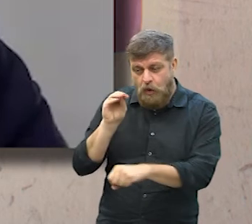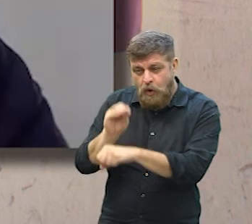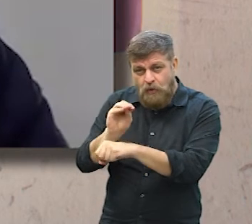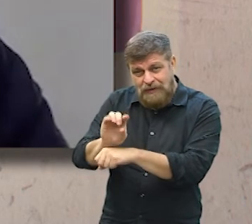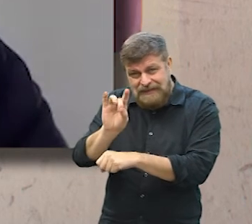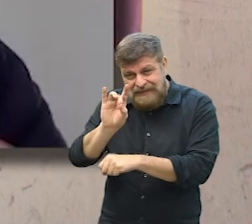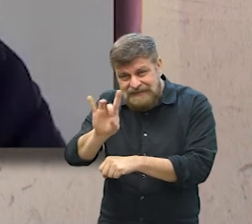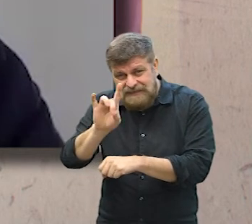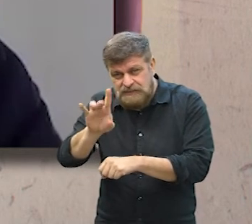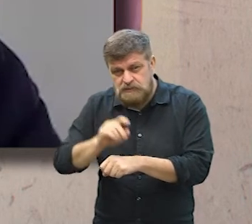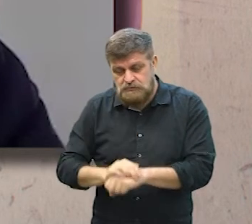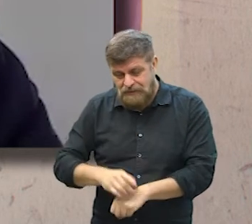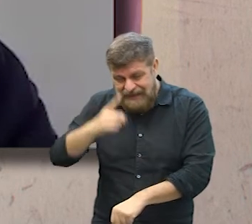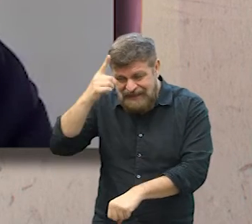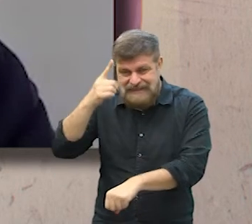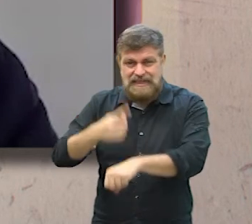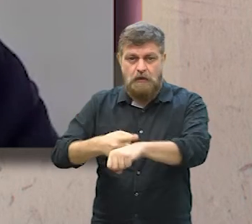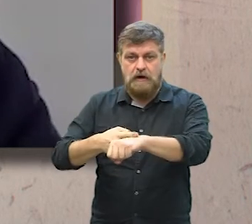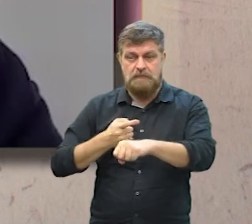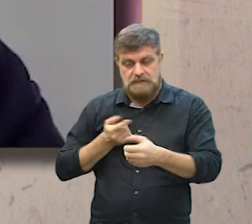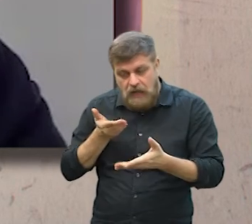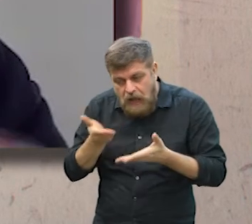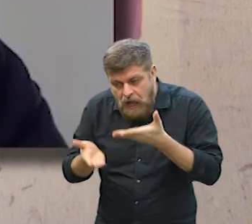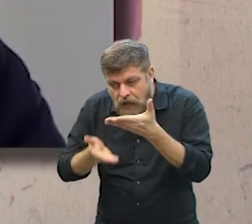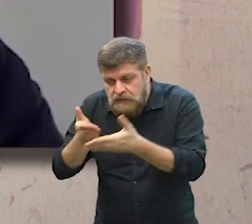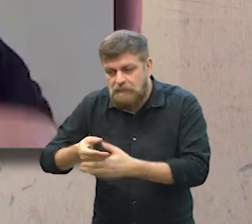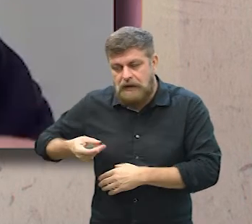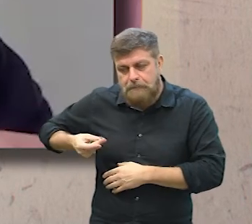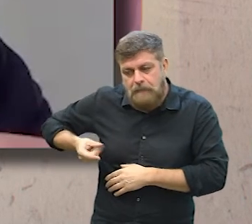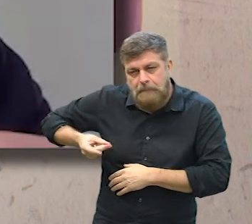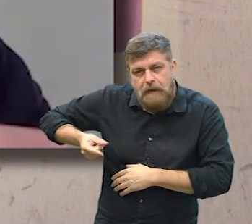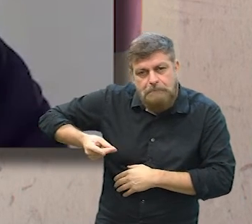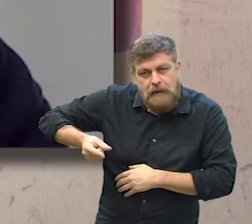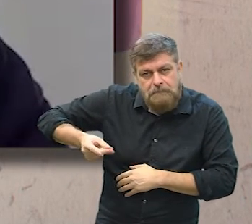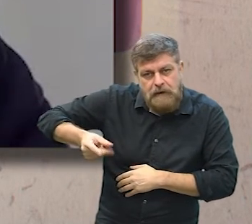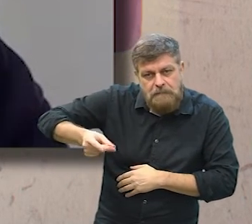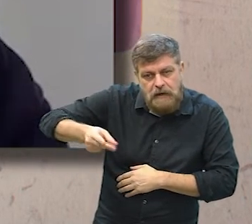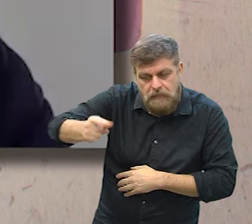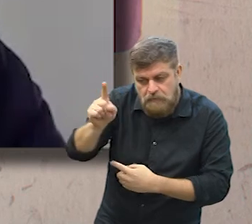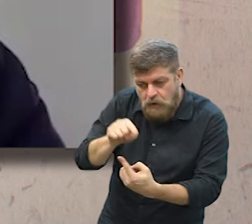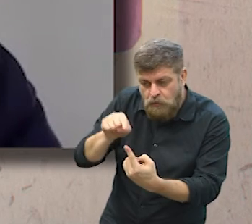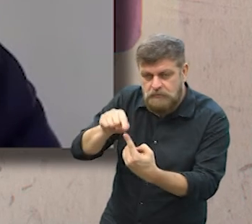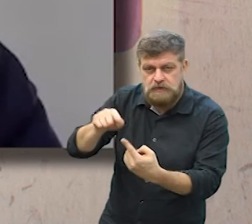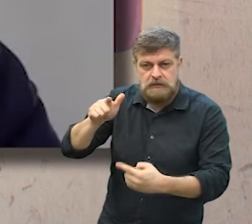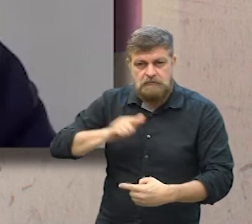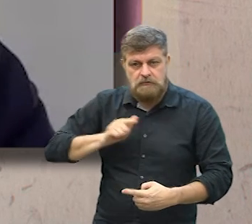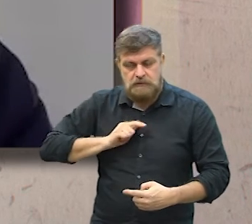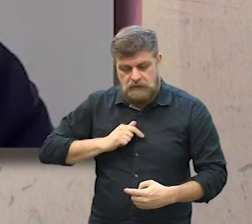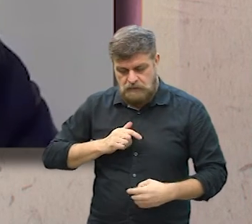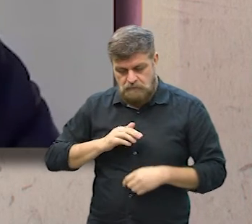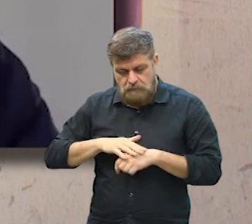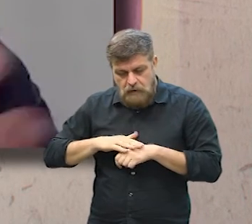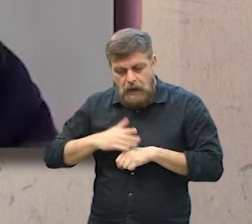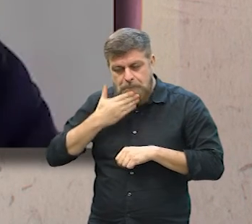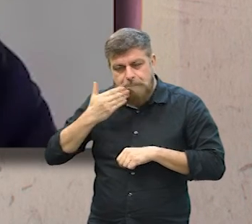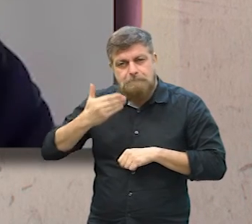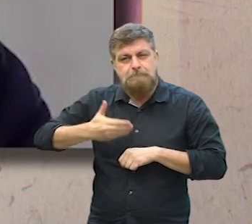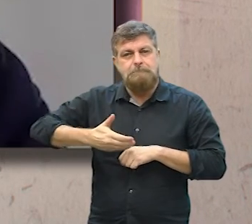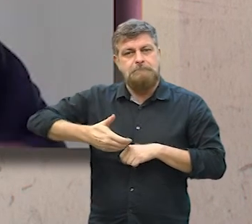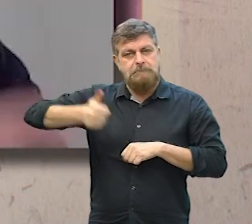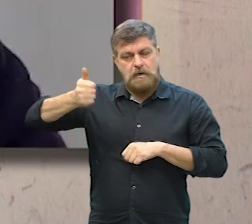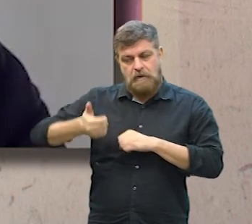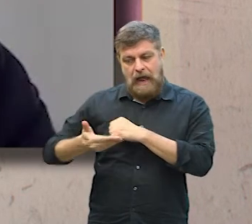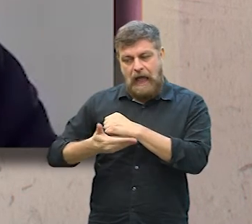trata apenas com esses dispositivos de alívio e não faz um tratamento mais a longo prazo, justamente para alterar aquela inflamação,